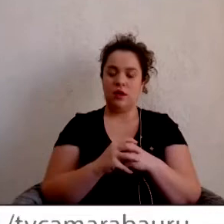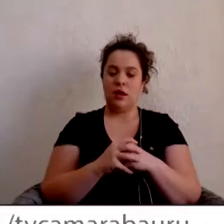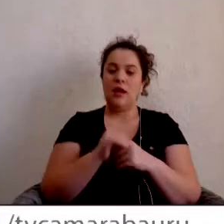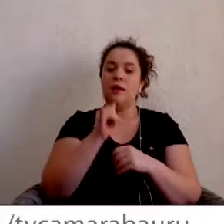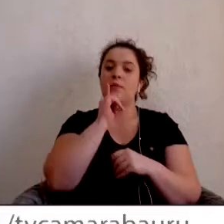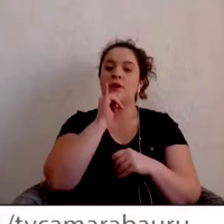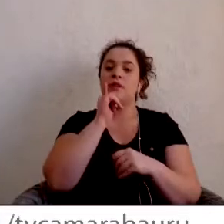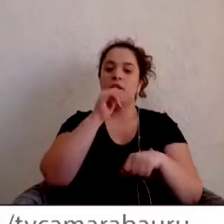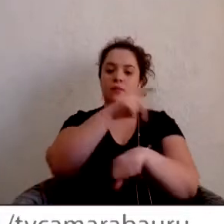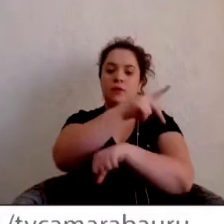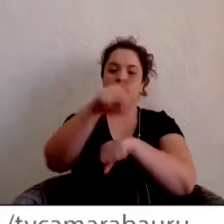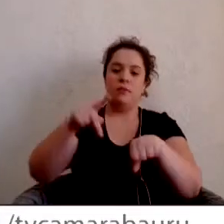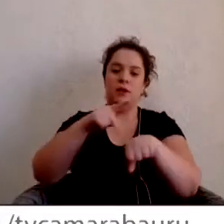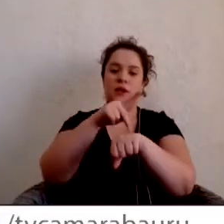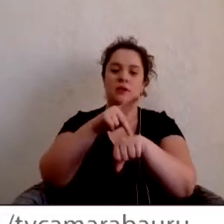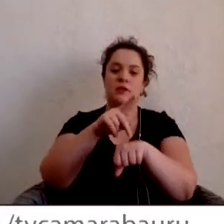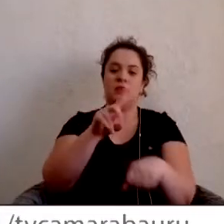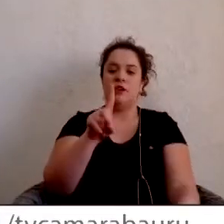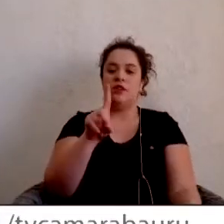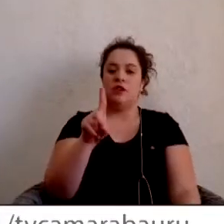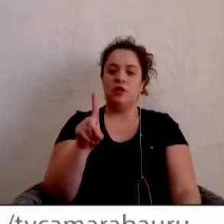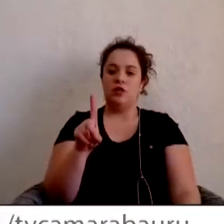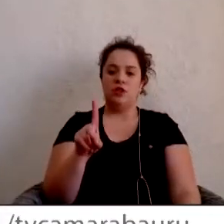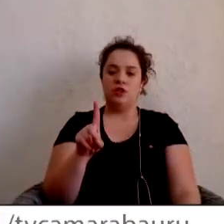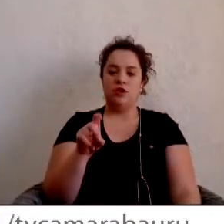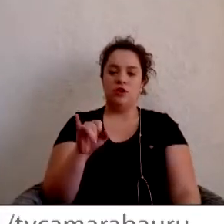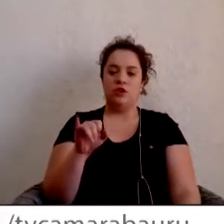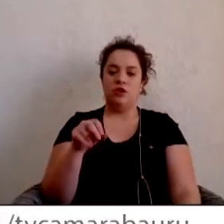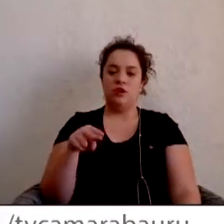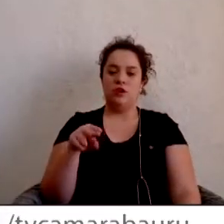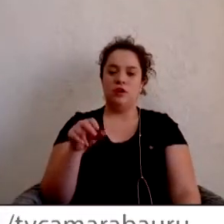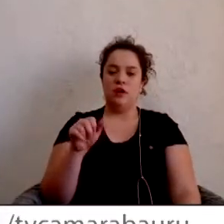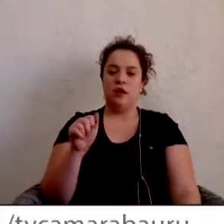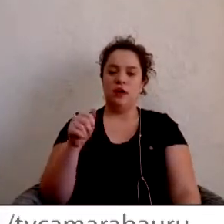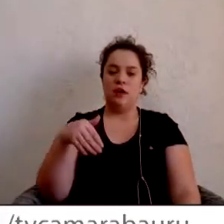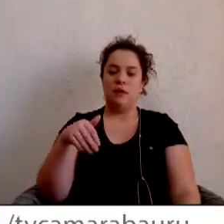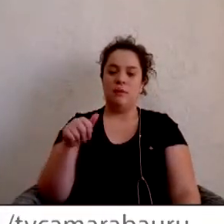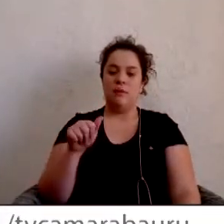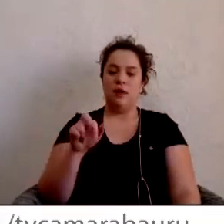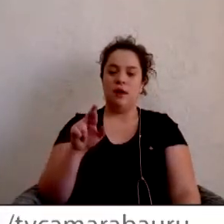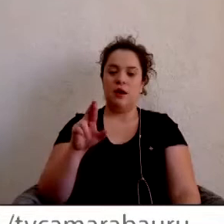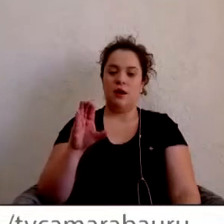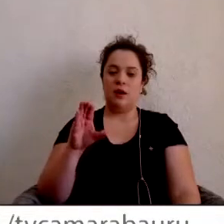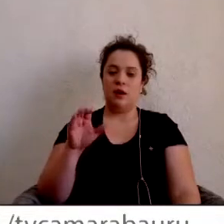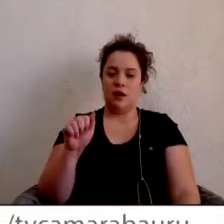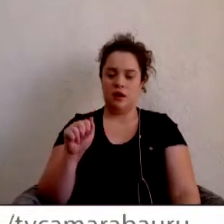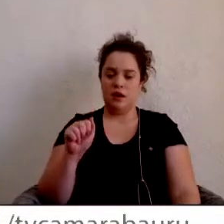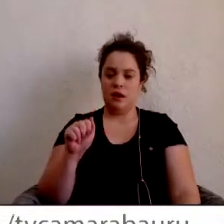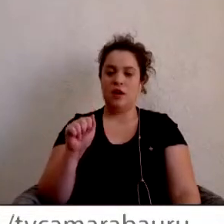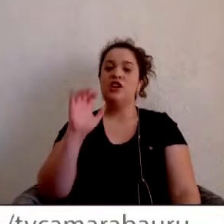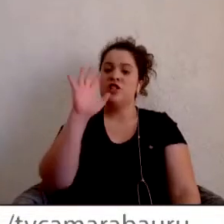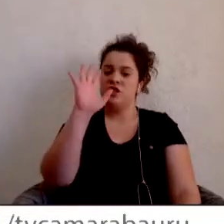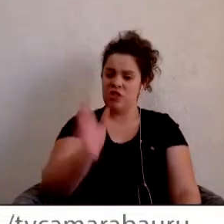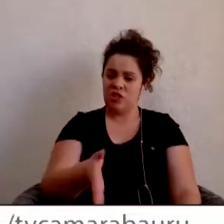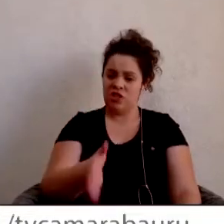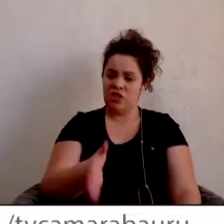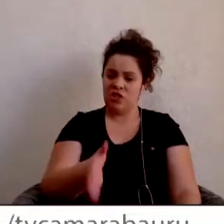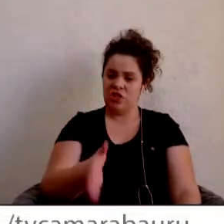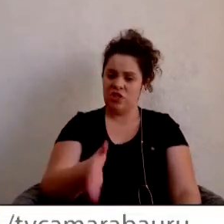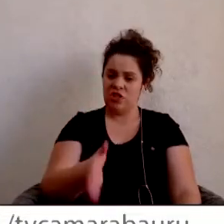país. E, na sequência, o modelo que foi adotado na Dinamarca foi